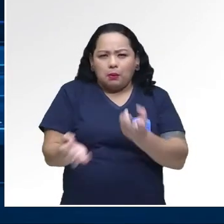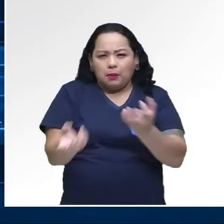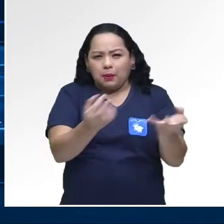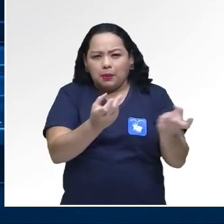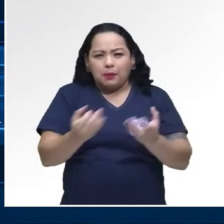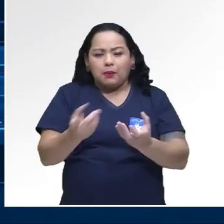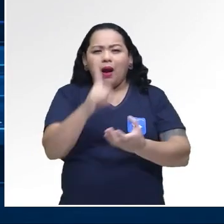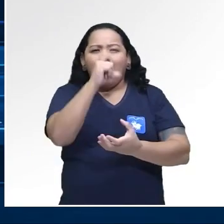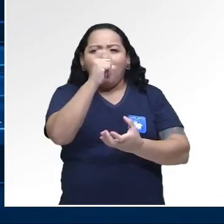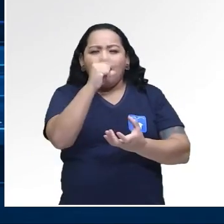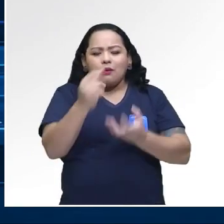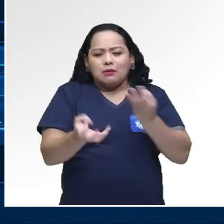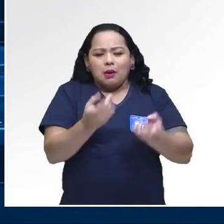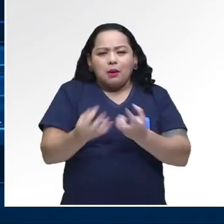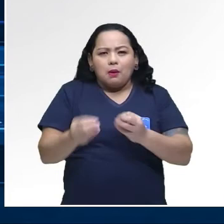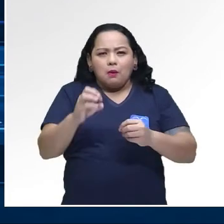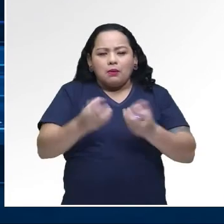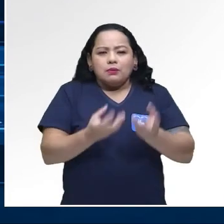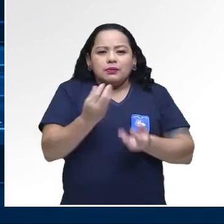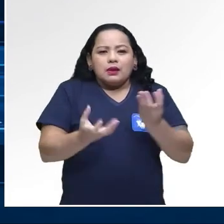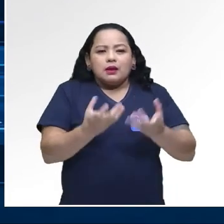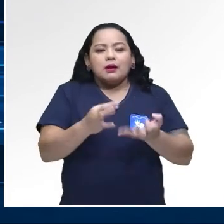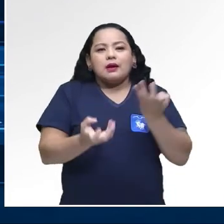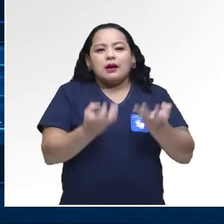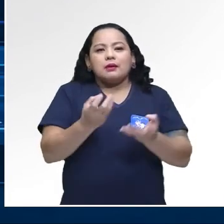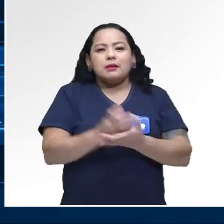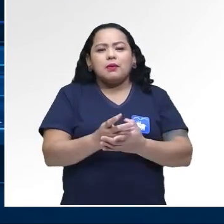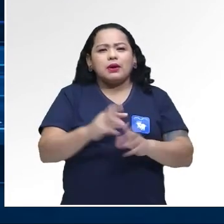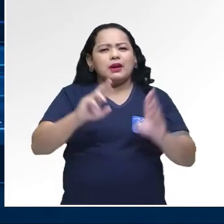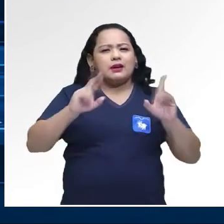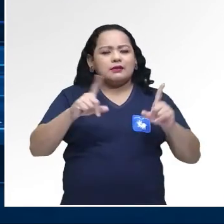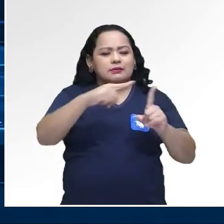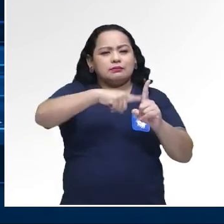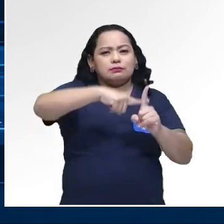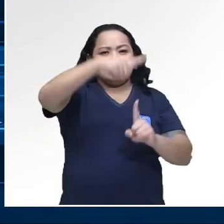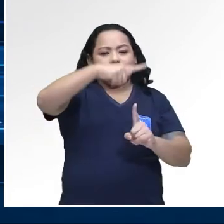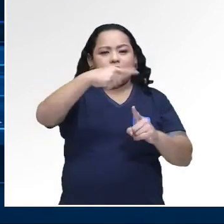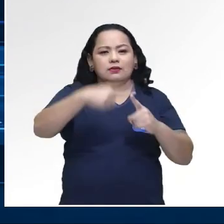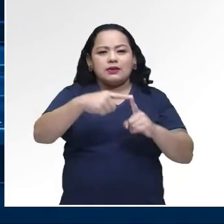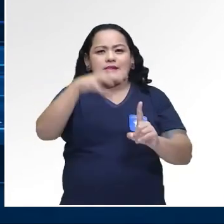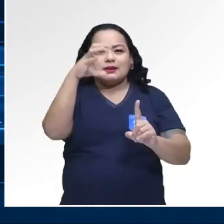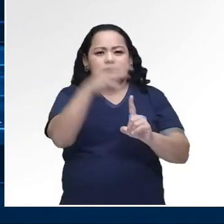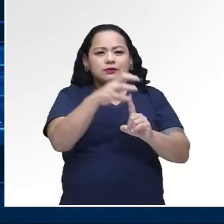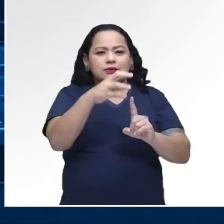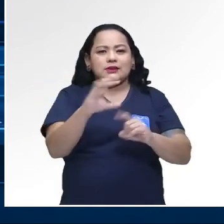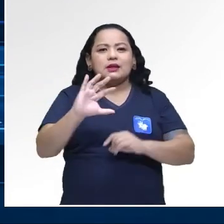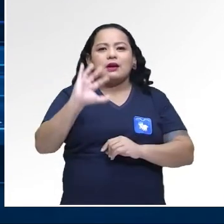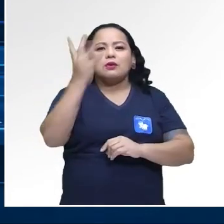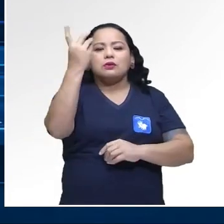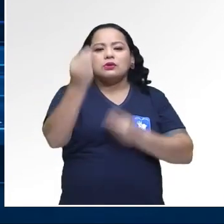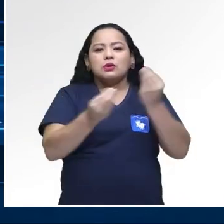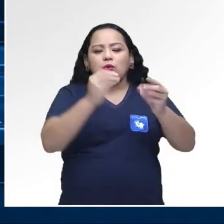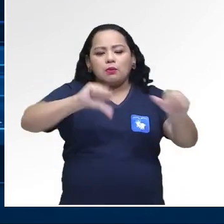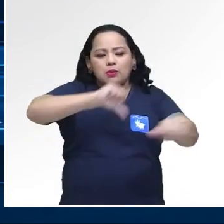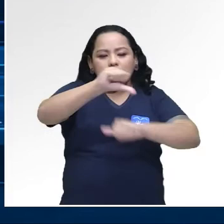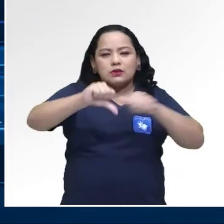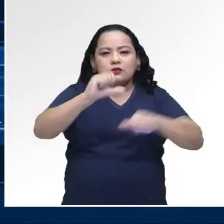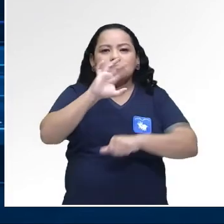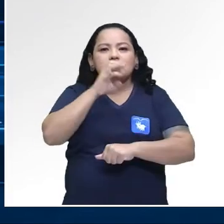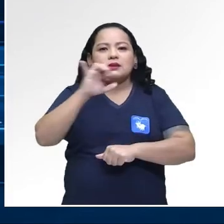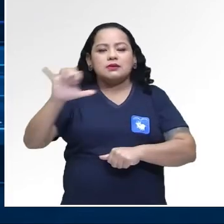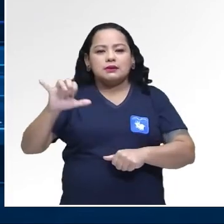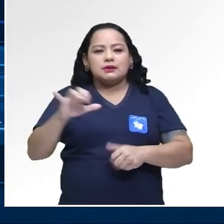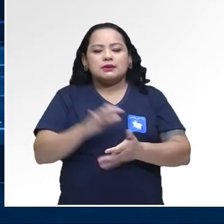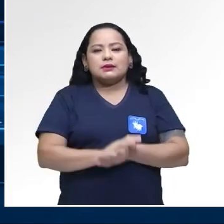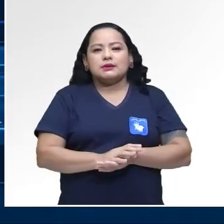aquela água, e aí através dessa diferença de temperatura que vai fazer com que ocorra esse tipo de transformação de energia. E